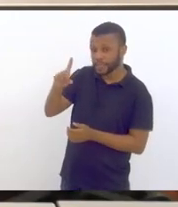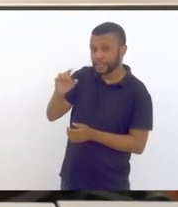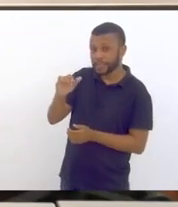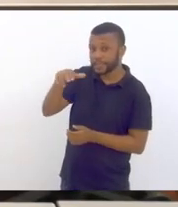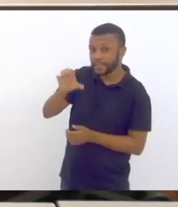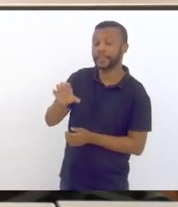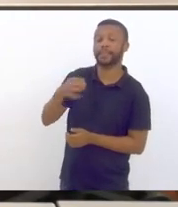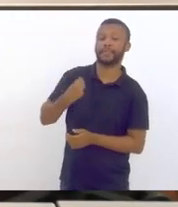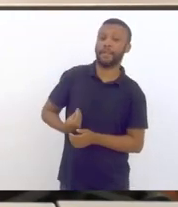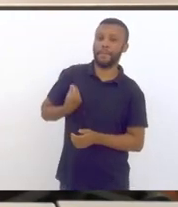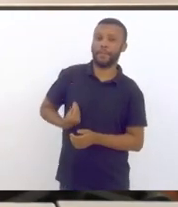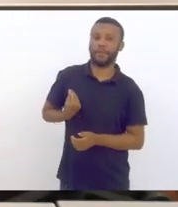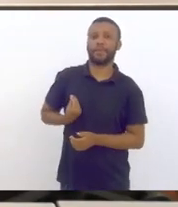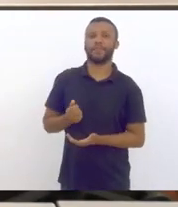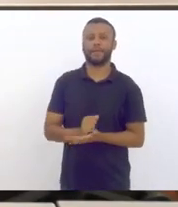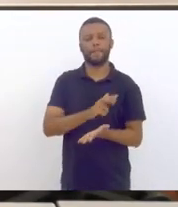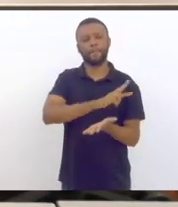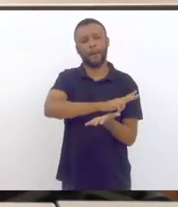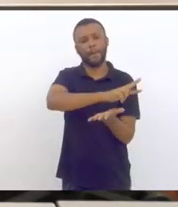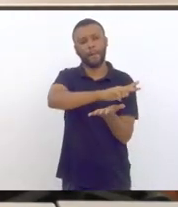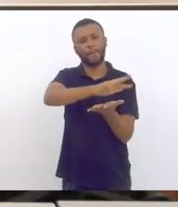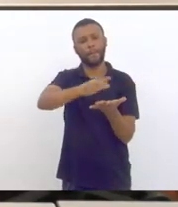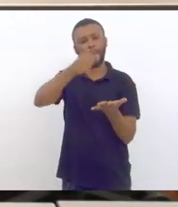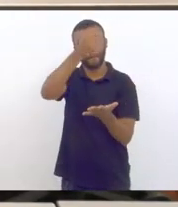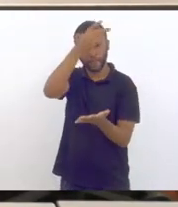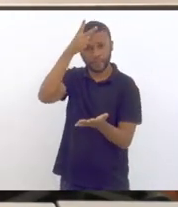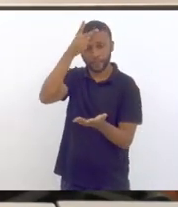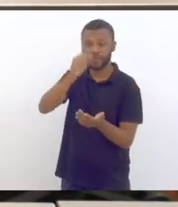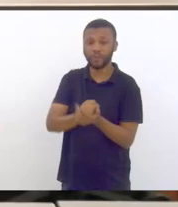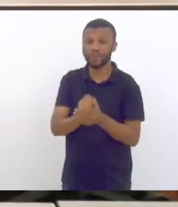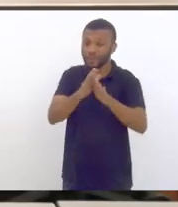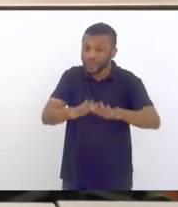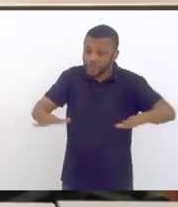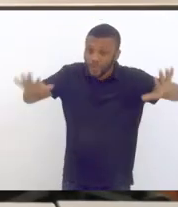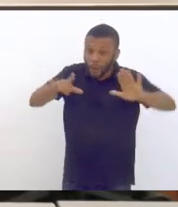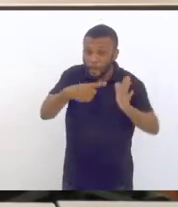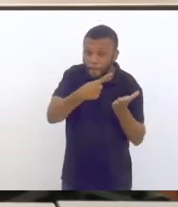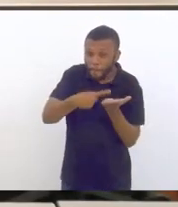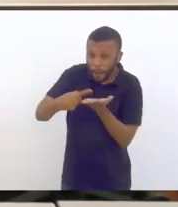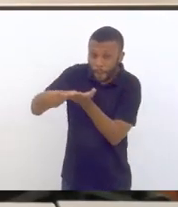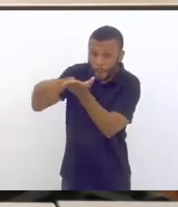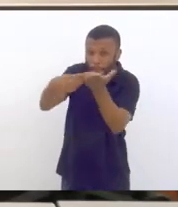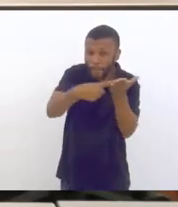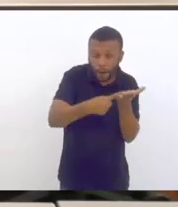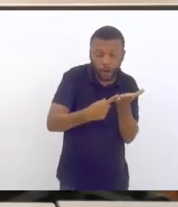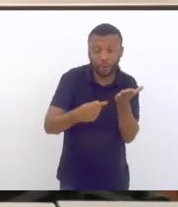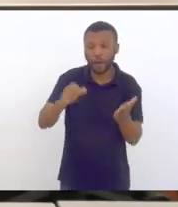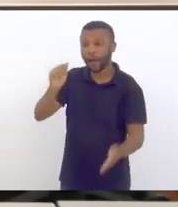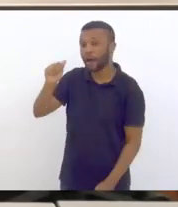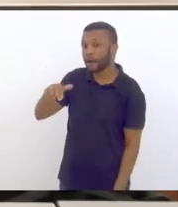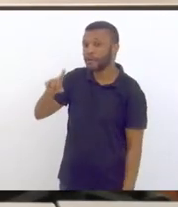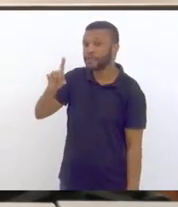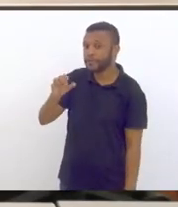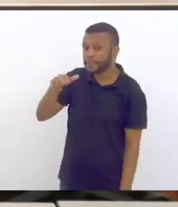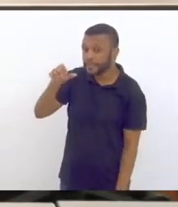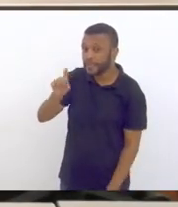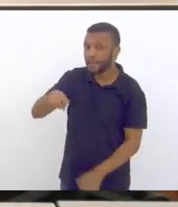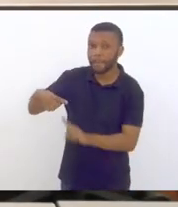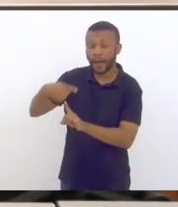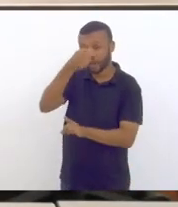vários municípios estavam presentes e foi consenso com um dia com os municípios Presidente